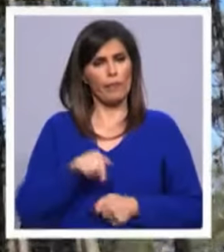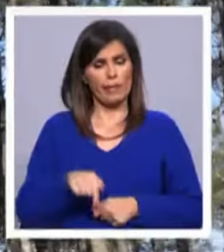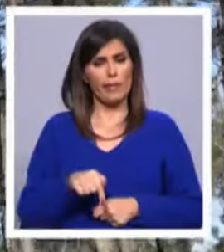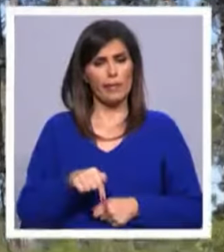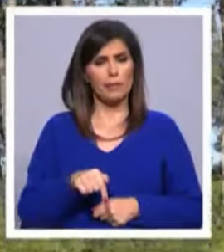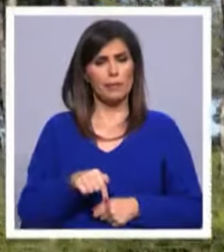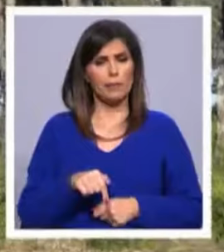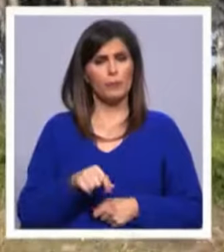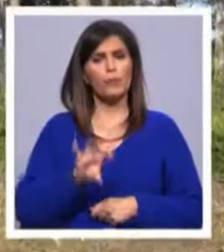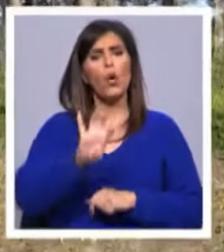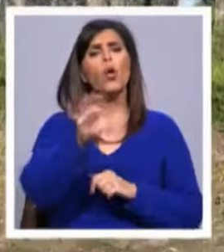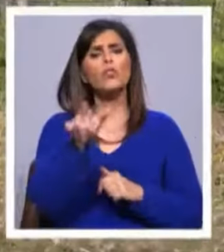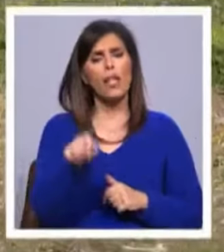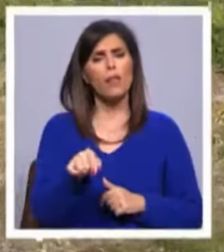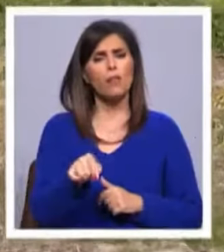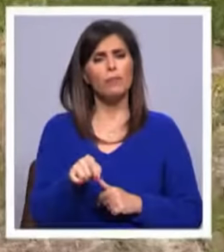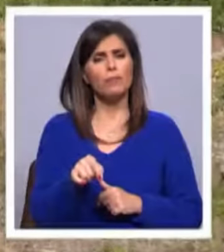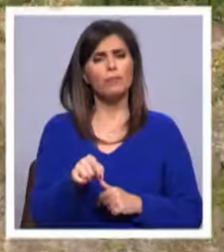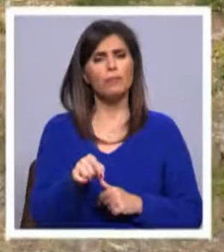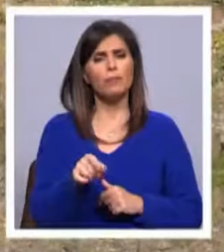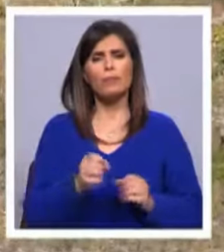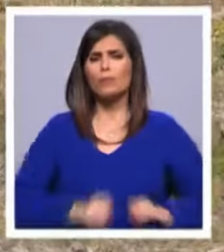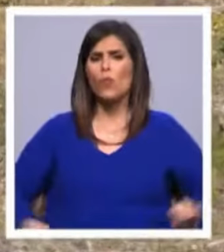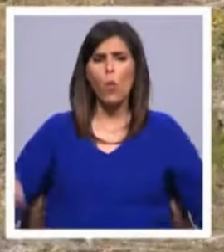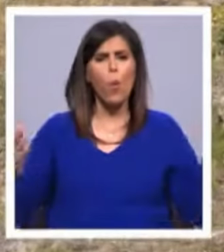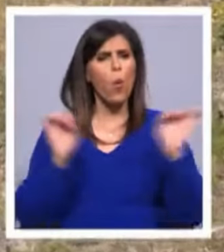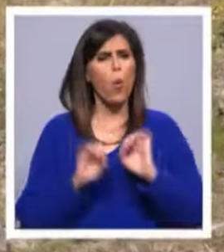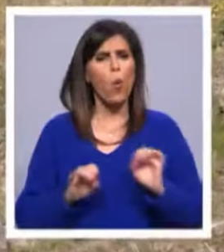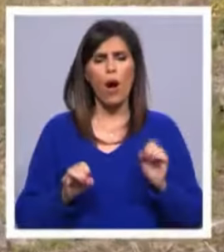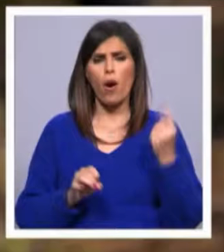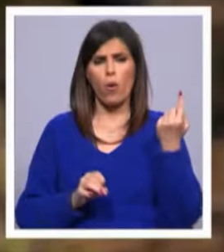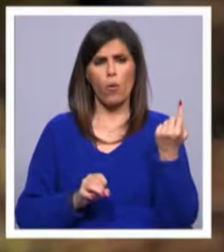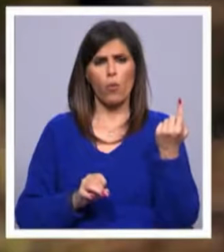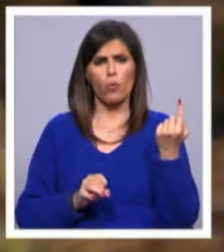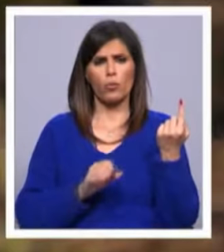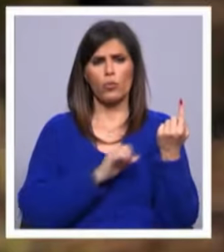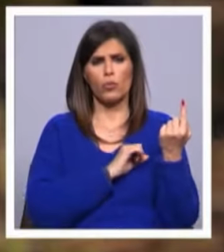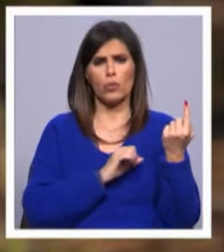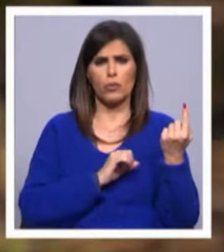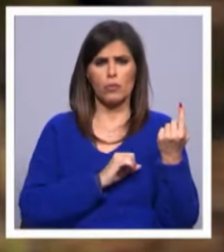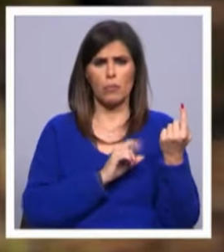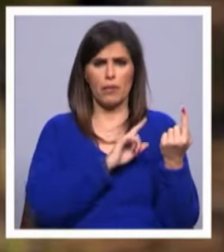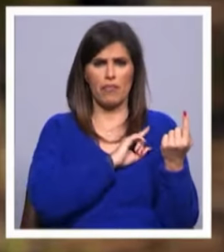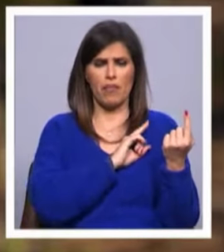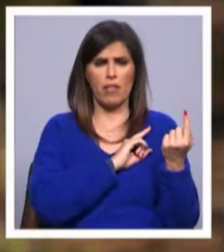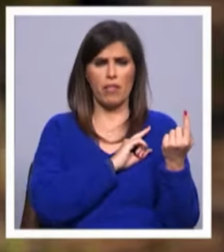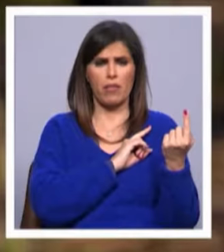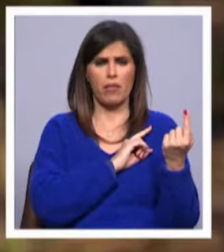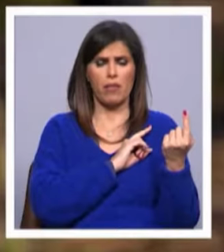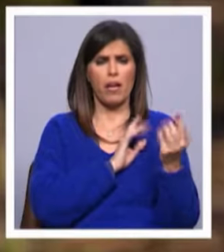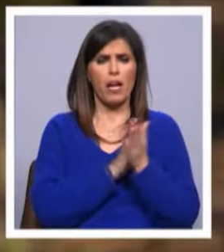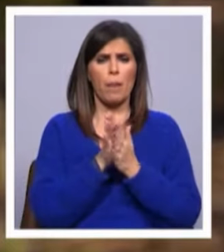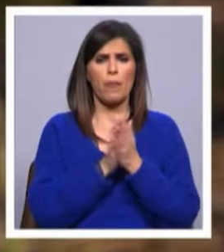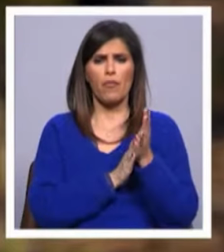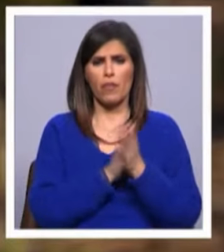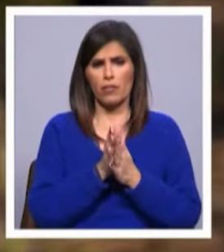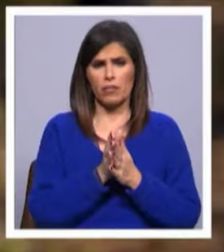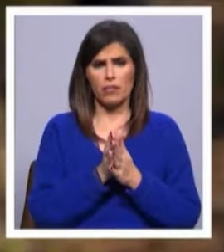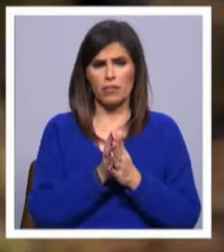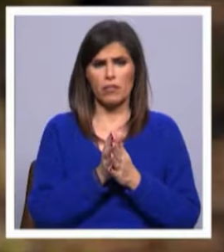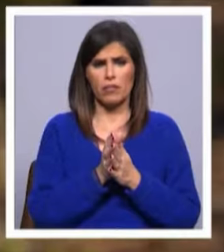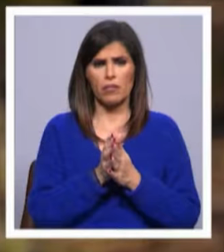aqui num concelho em que não existe um único proprietário privado